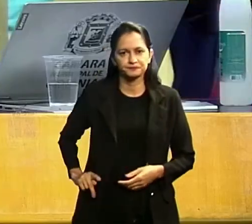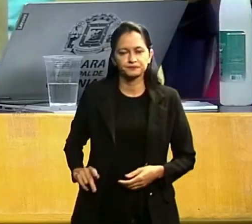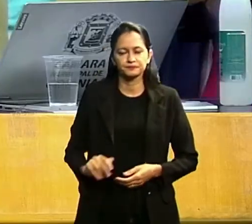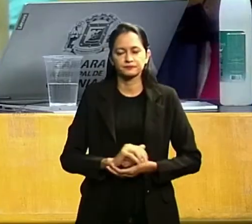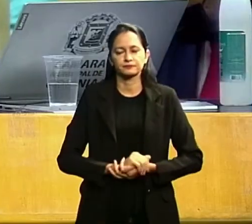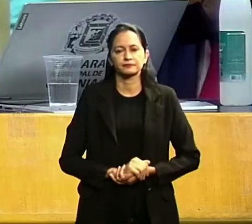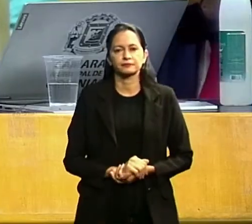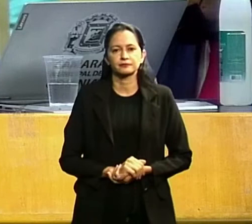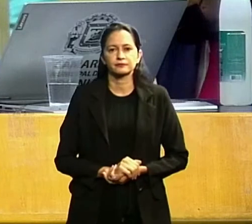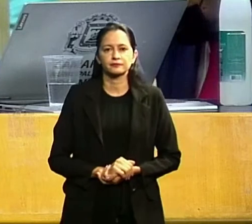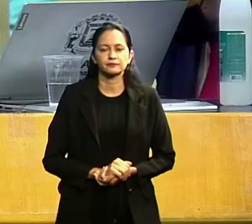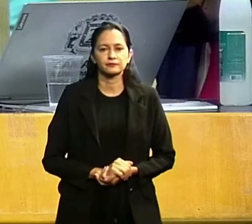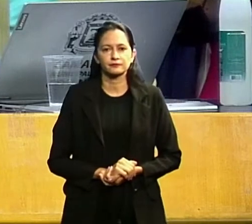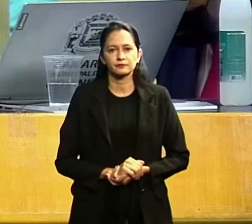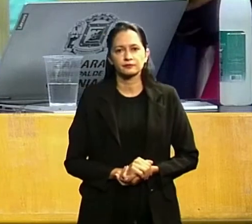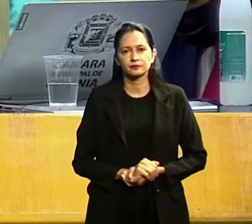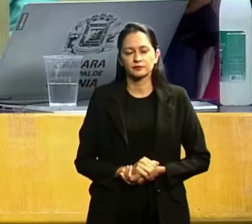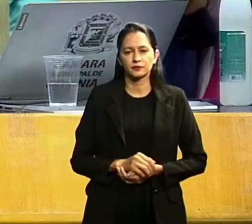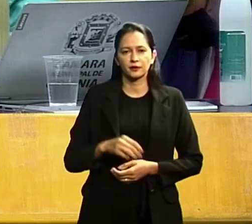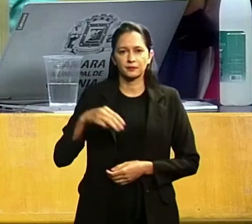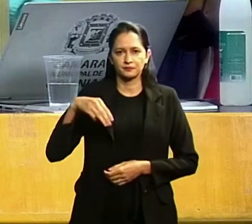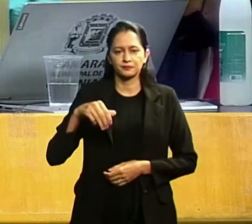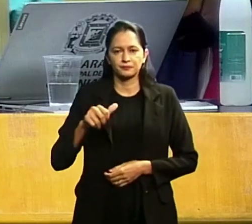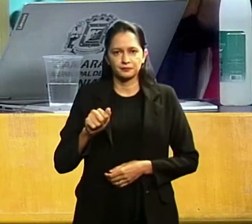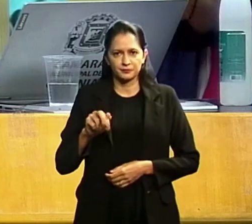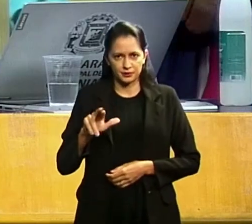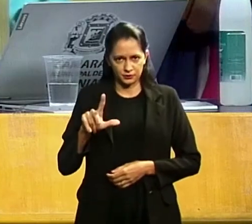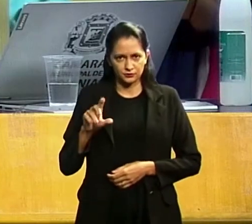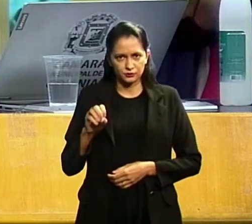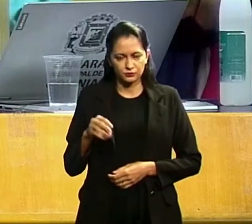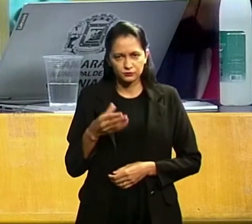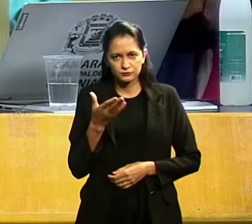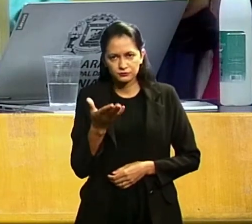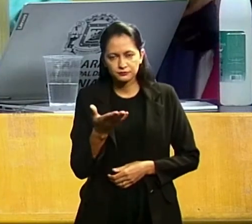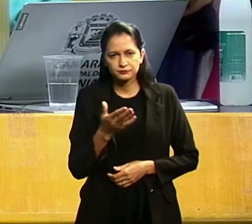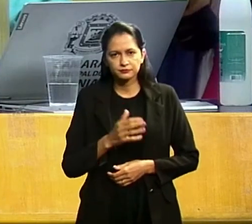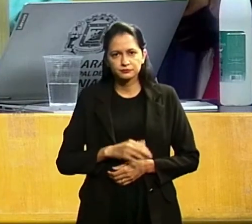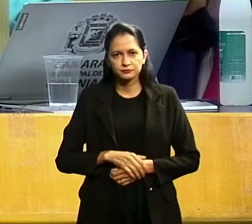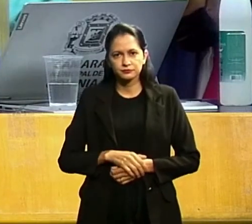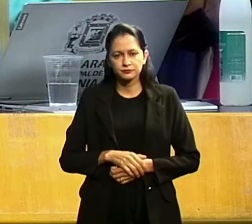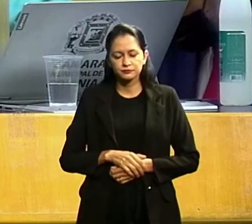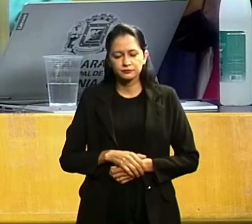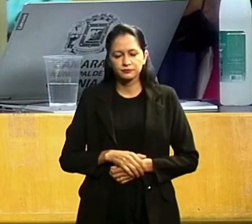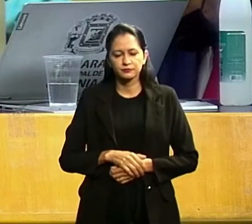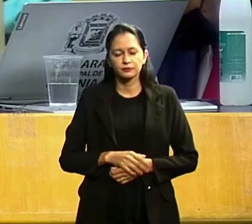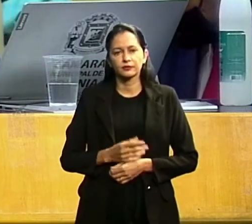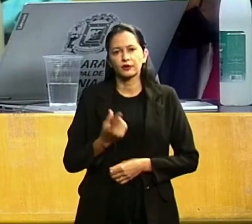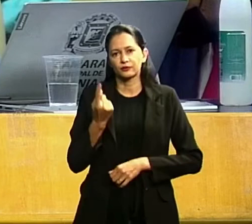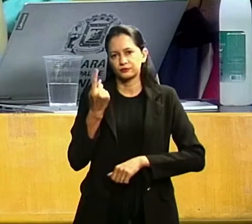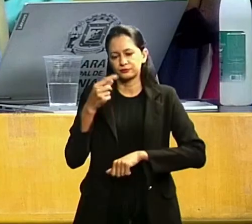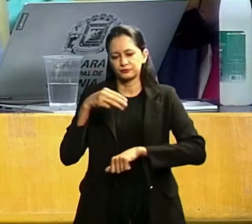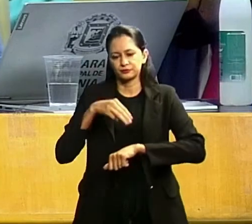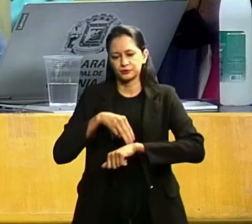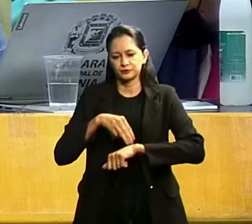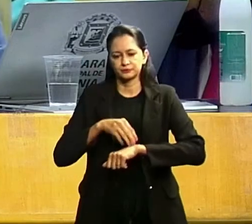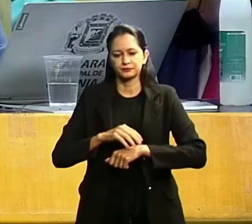Muito obrigado, vereador. Vereador Marlon, 5 minutos ou questão de ordem, vereador? Questão de ordem.